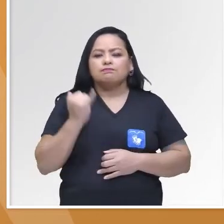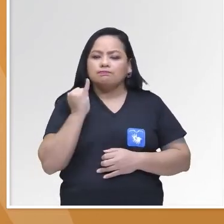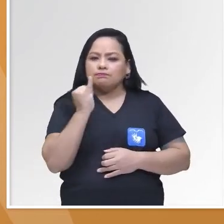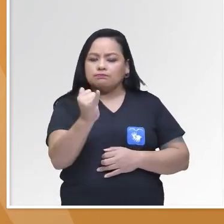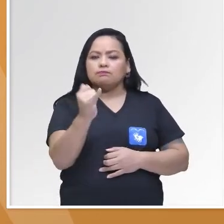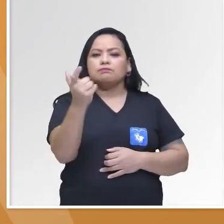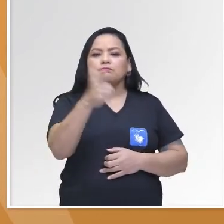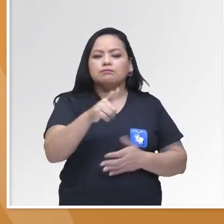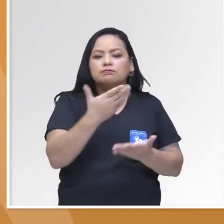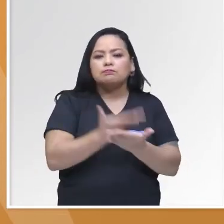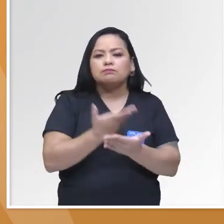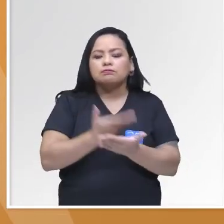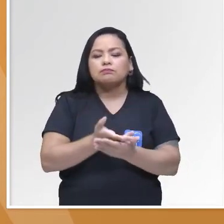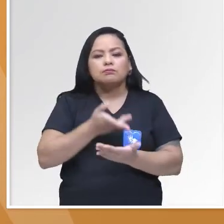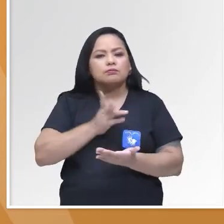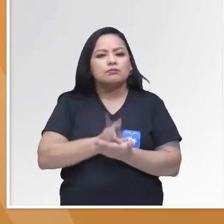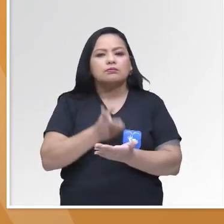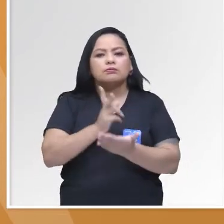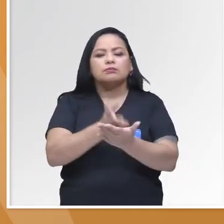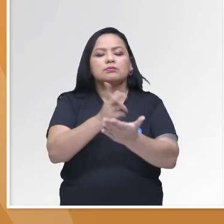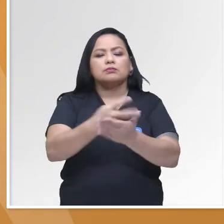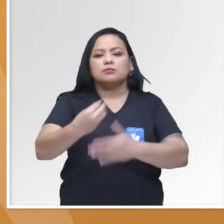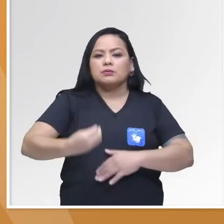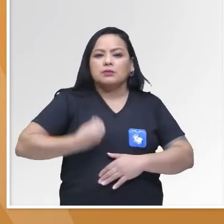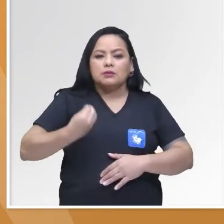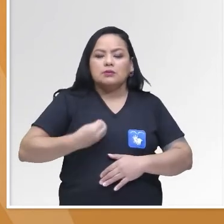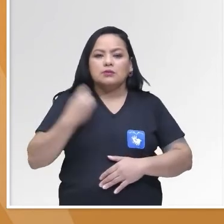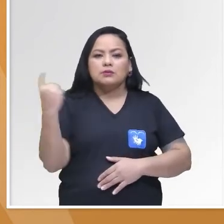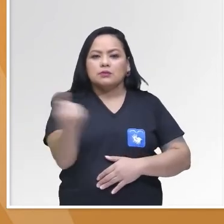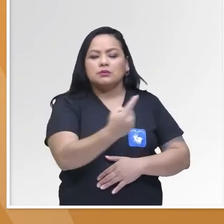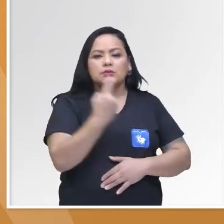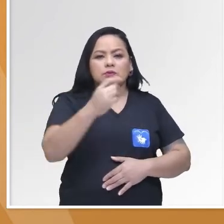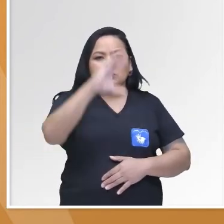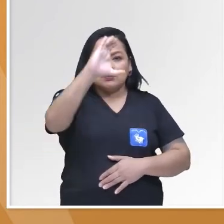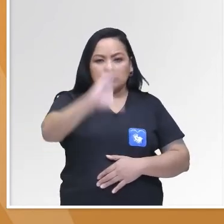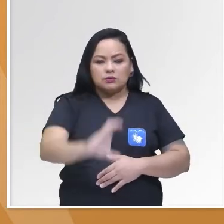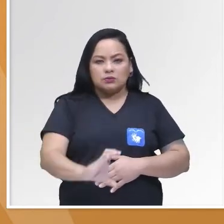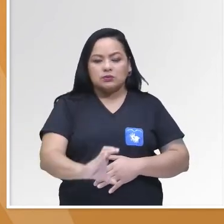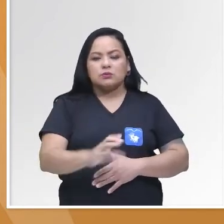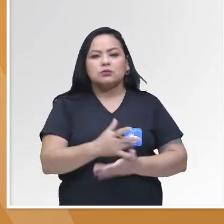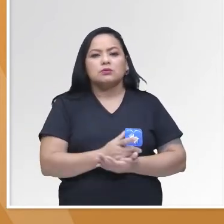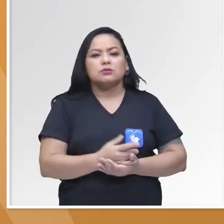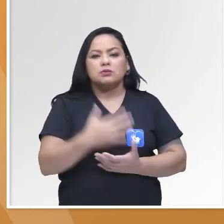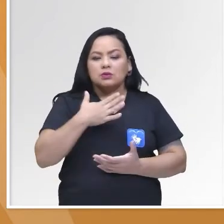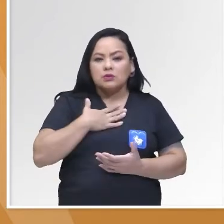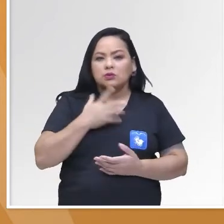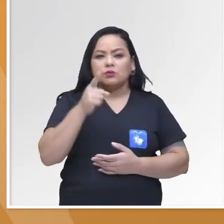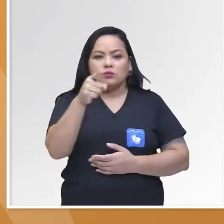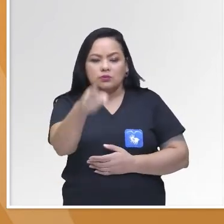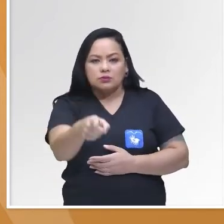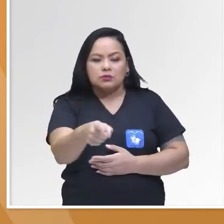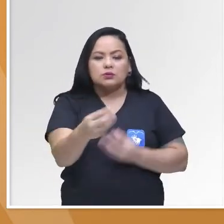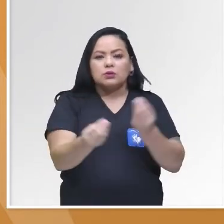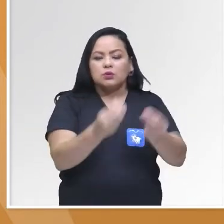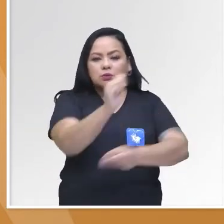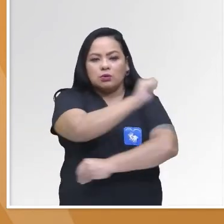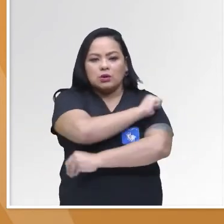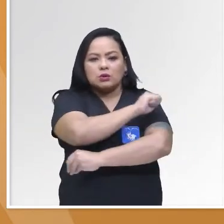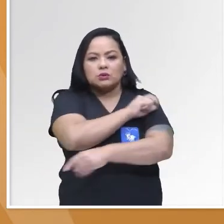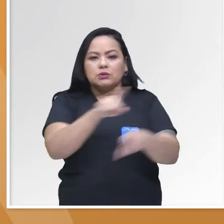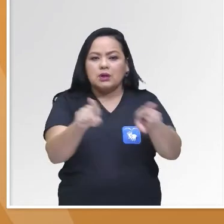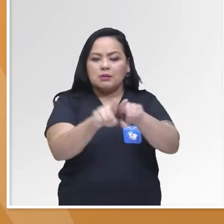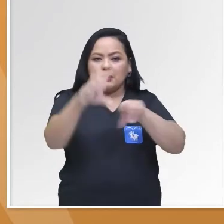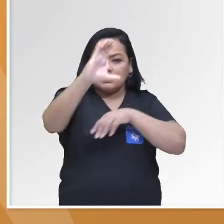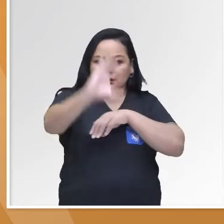aula e sempre, durante a nossa vida, que nós, cidadãos, eu, você como aluno que também é um